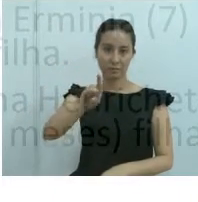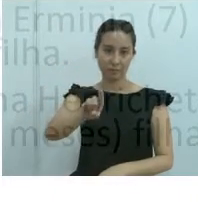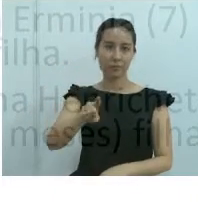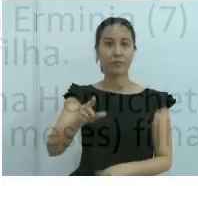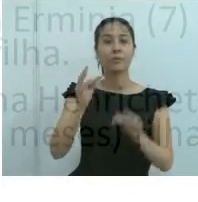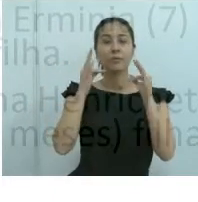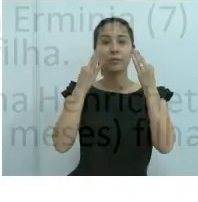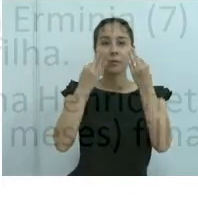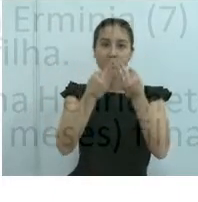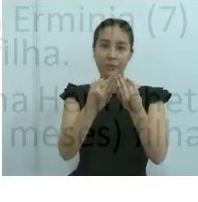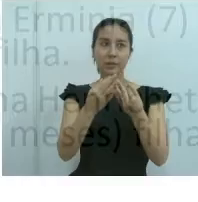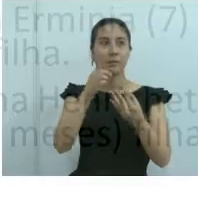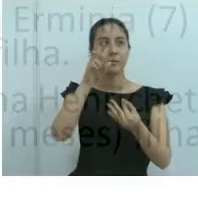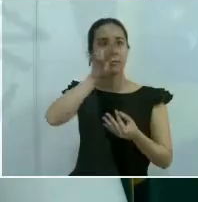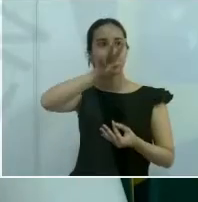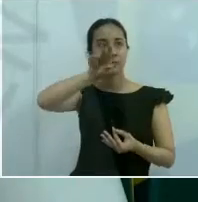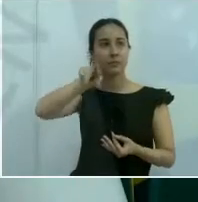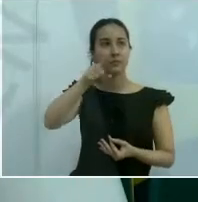masioli